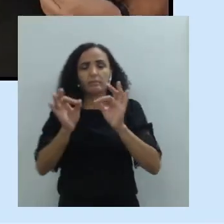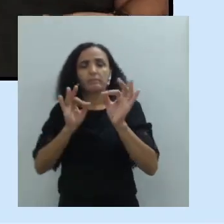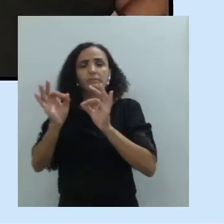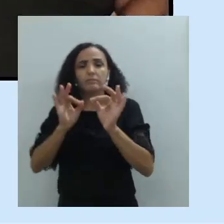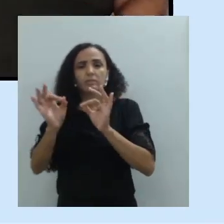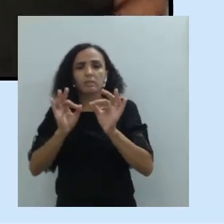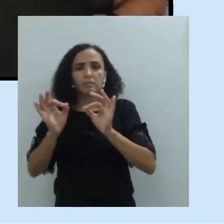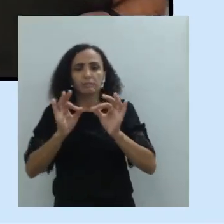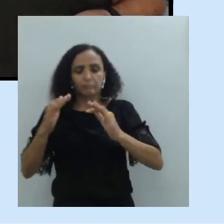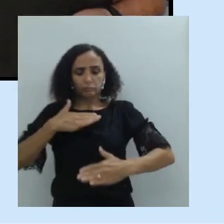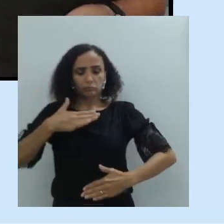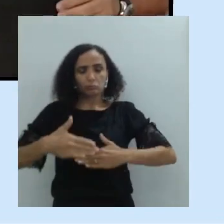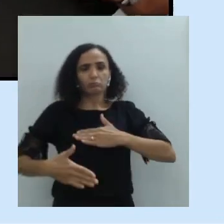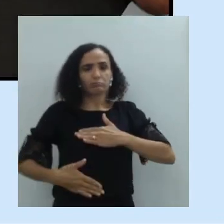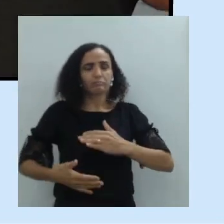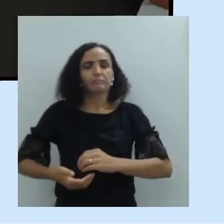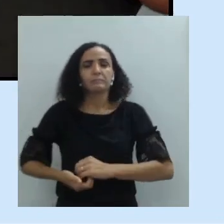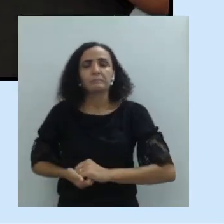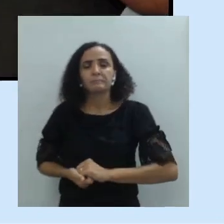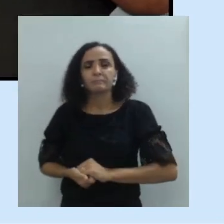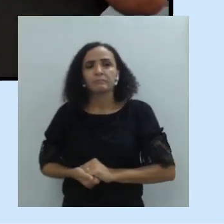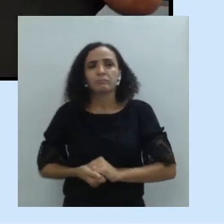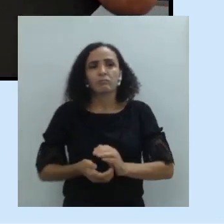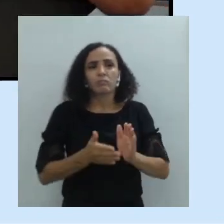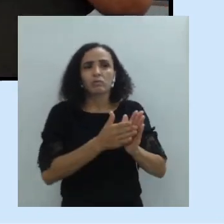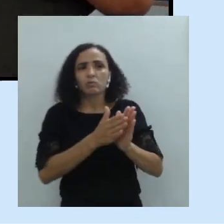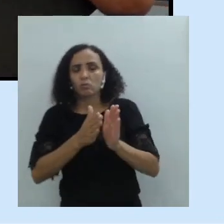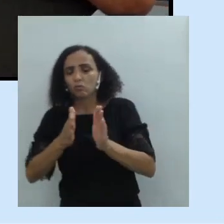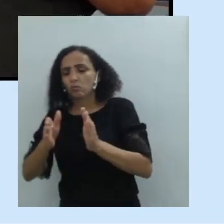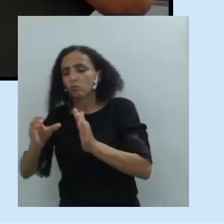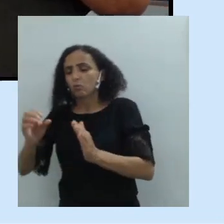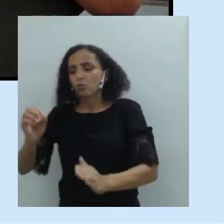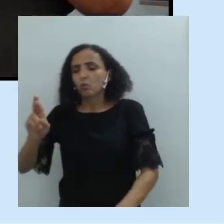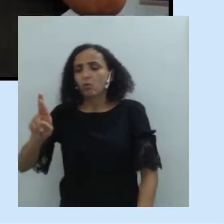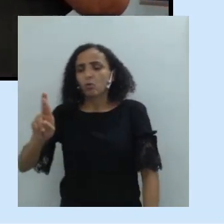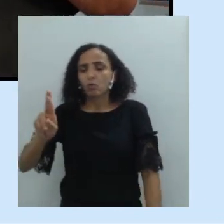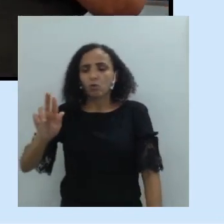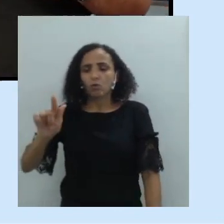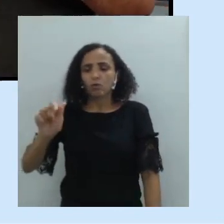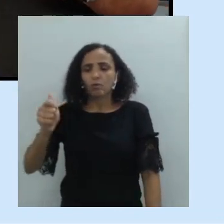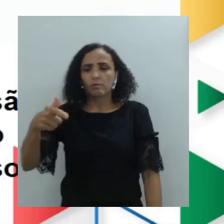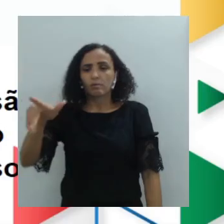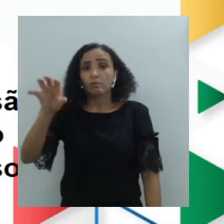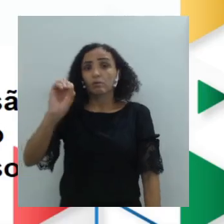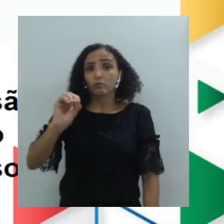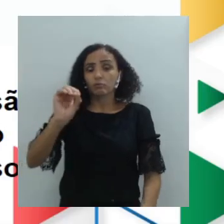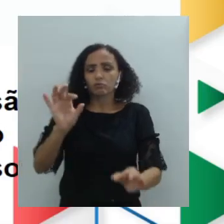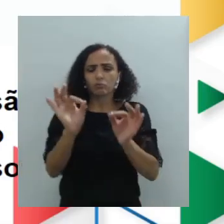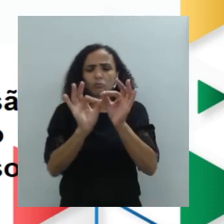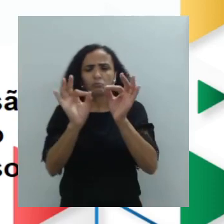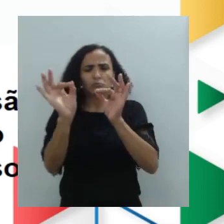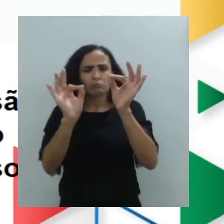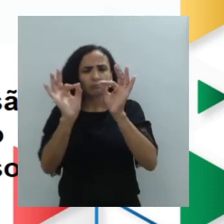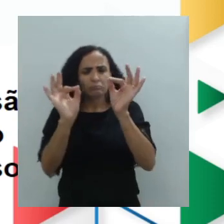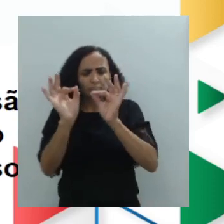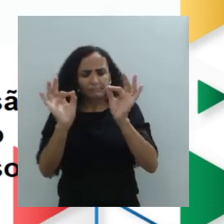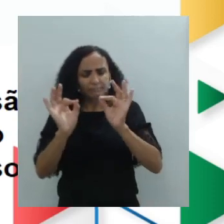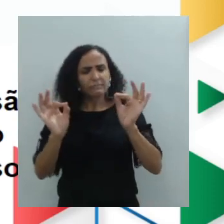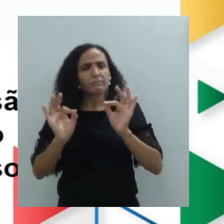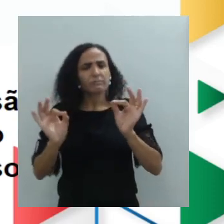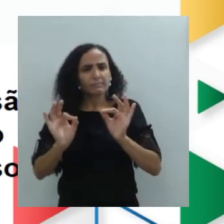sistema esquelético, tá certo? Órgãos. Os tecidos se organizam e se unem formando órgãos. Eles